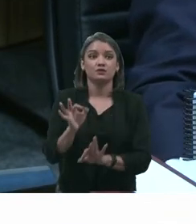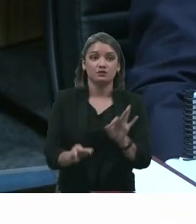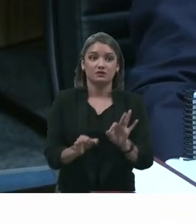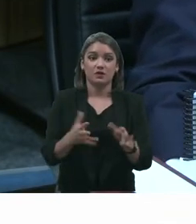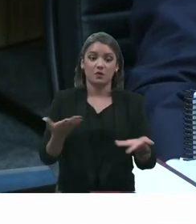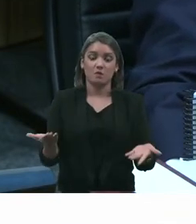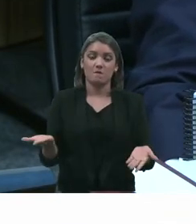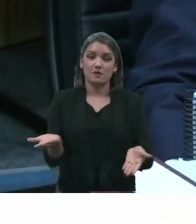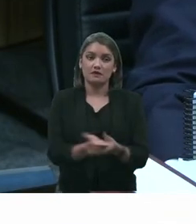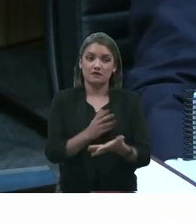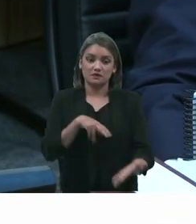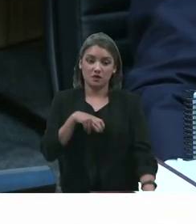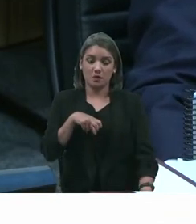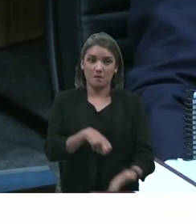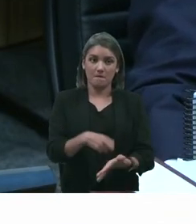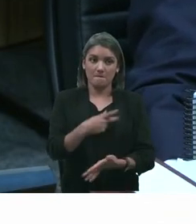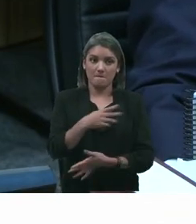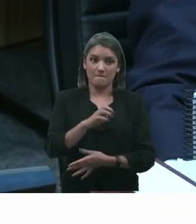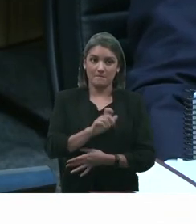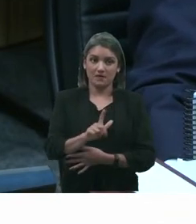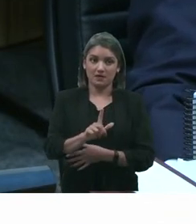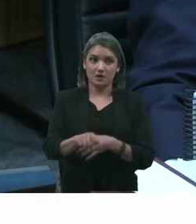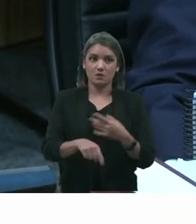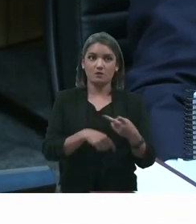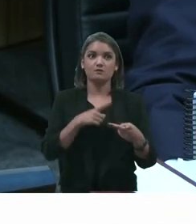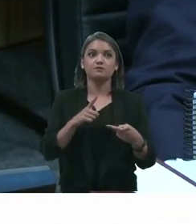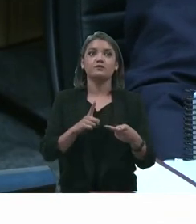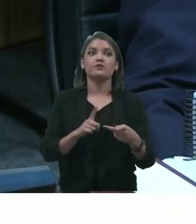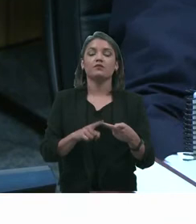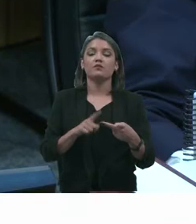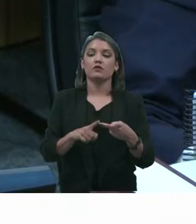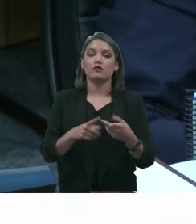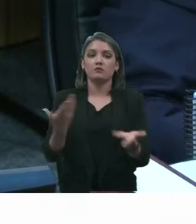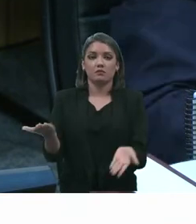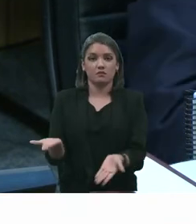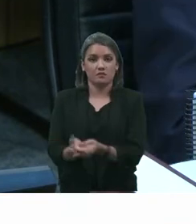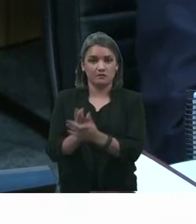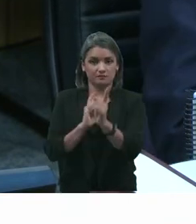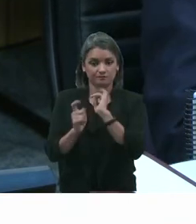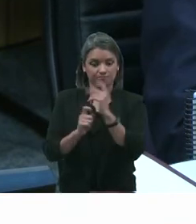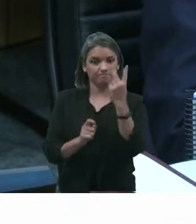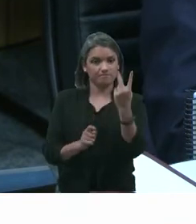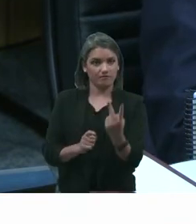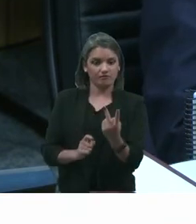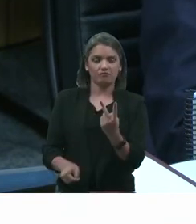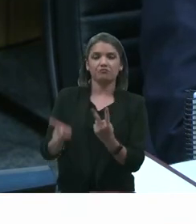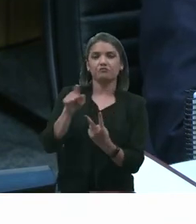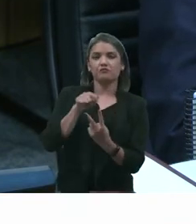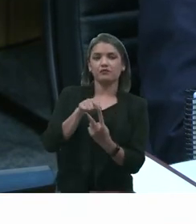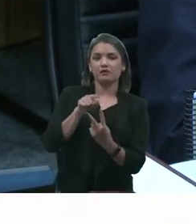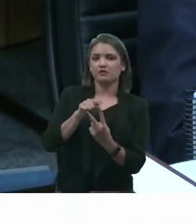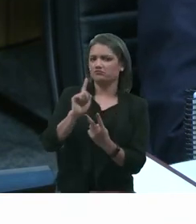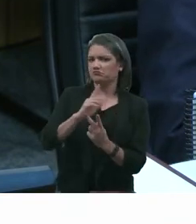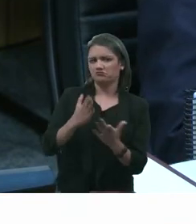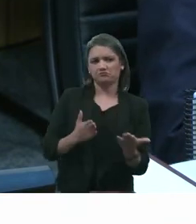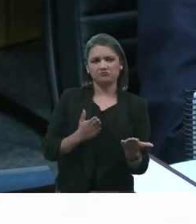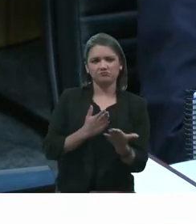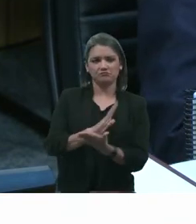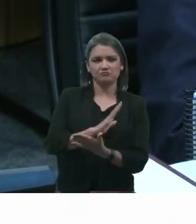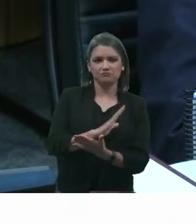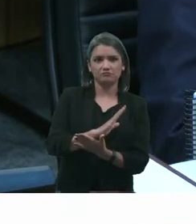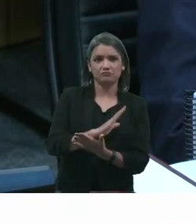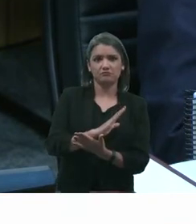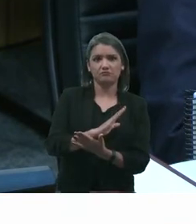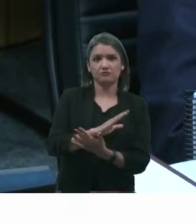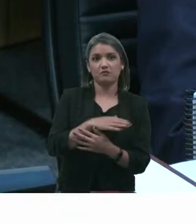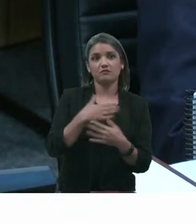penal e o processo administrativo. Com relação à ação penal, é julgada improcedente e